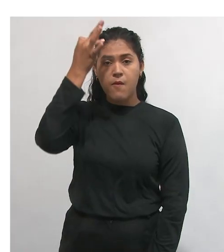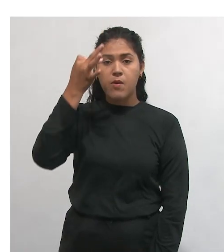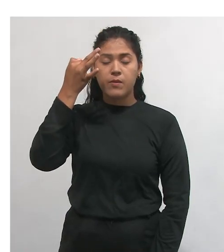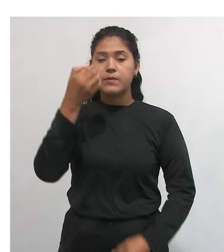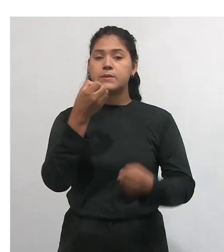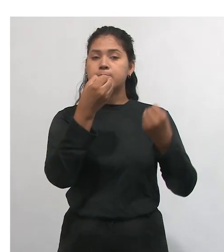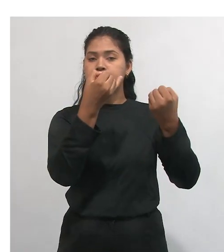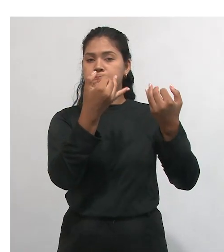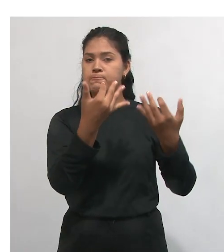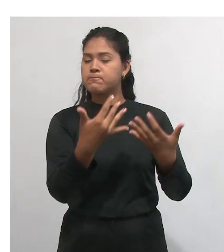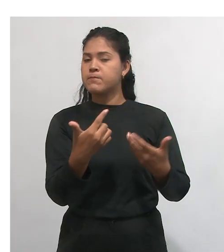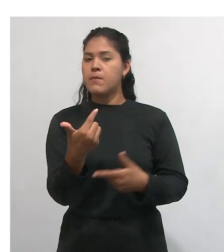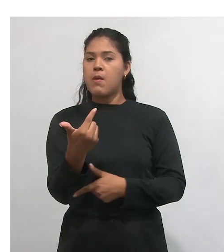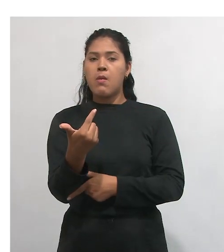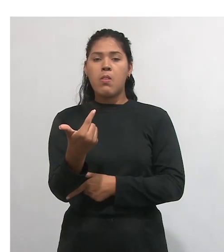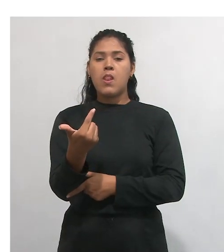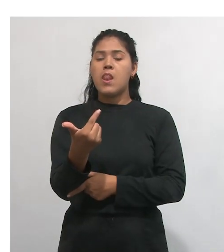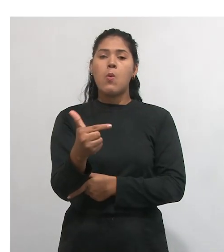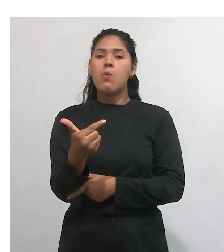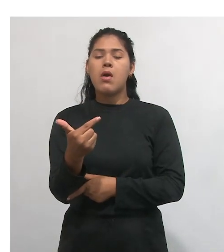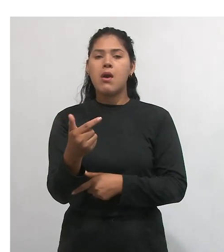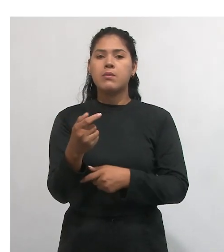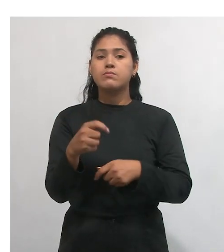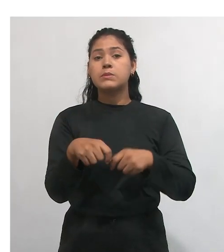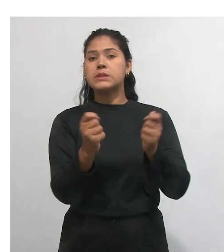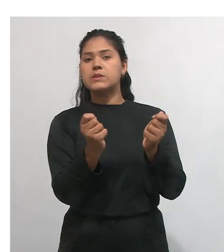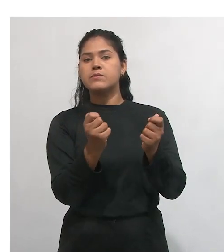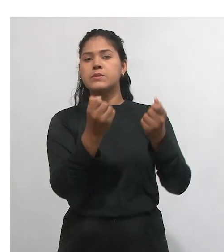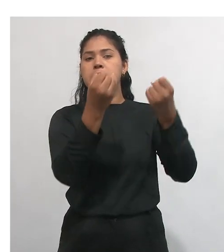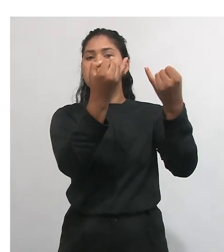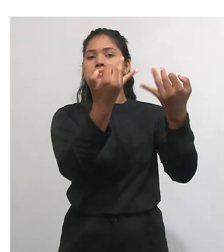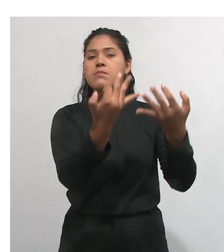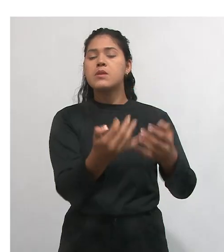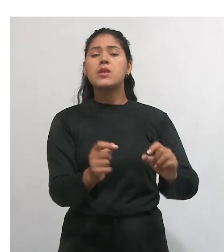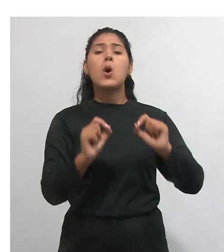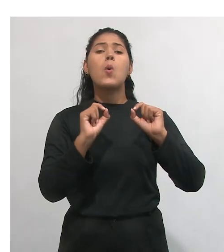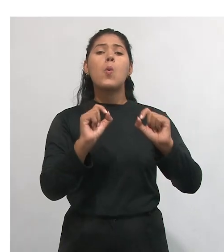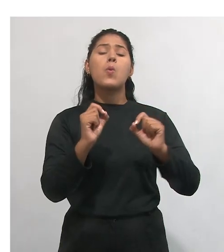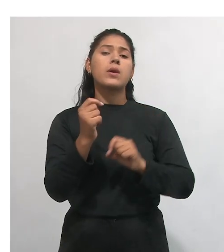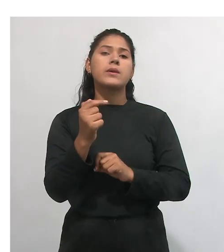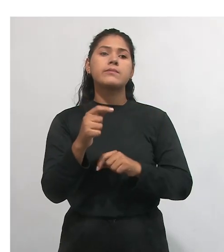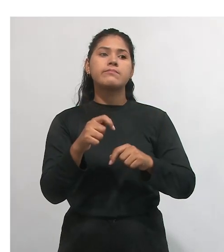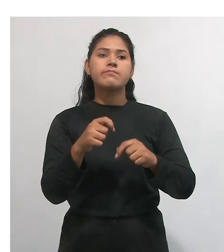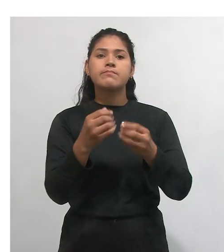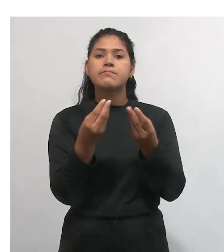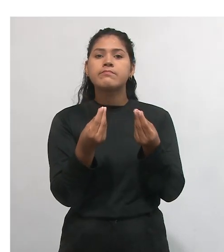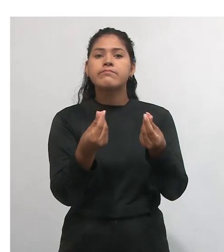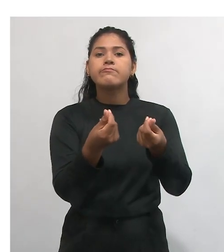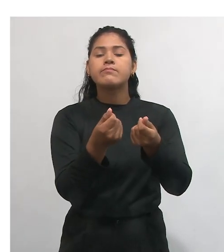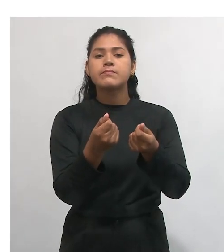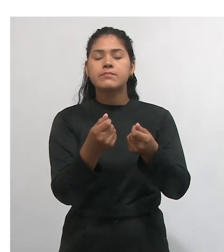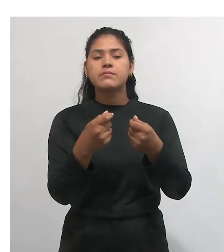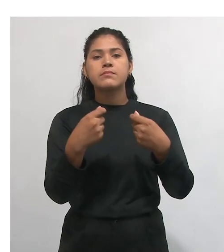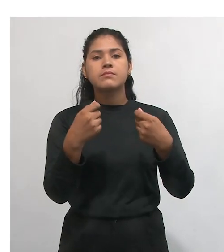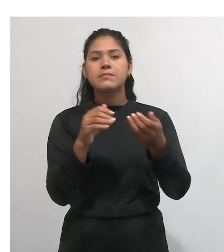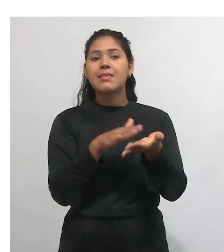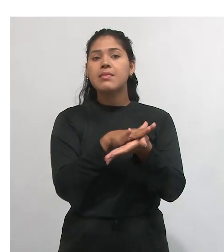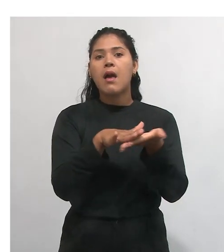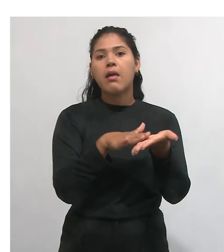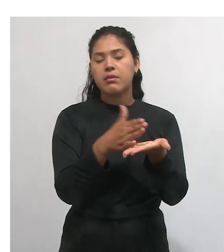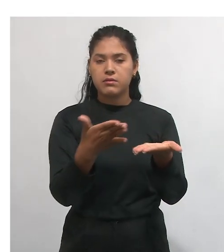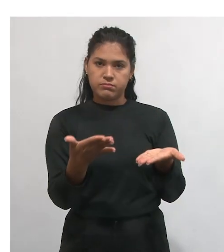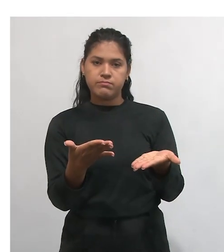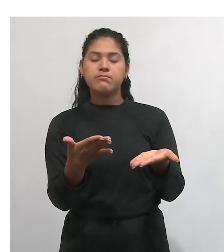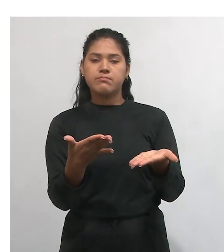possibilidade de afirmar sobre o que não existe. O ser é e o nada, por uma